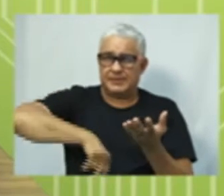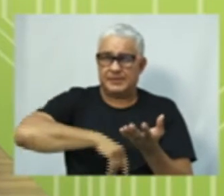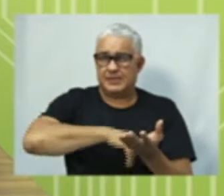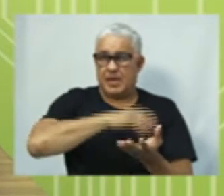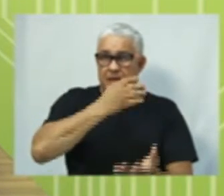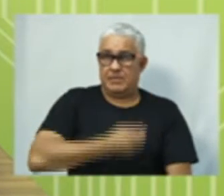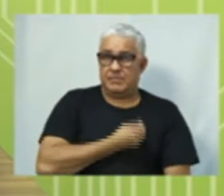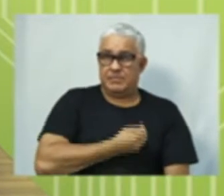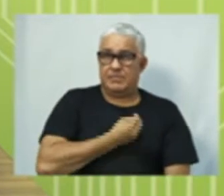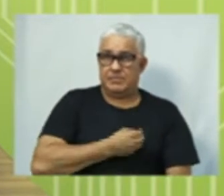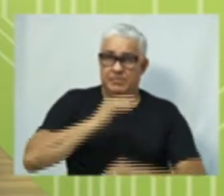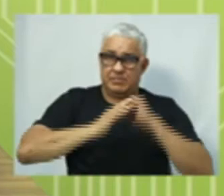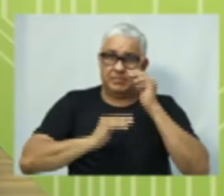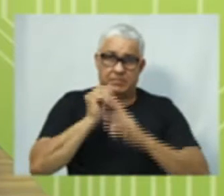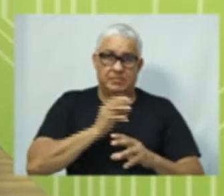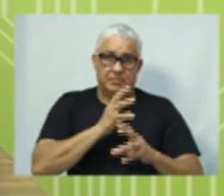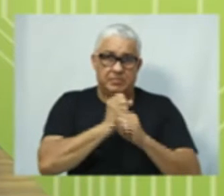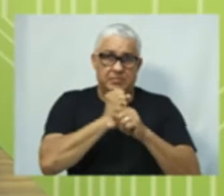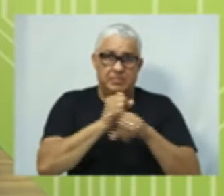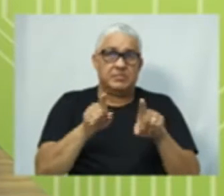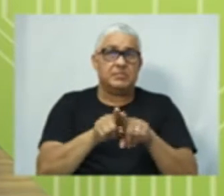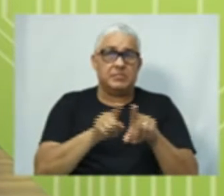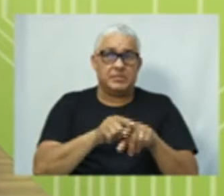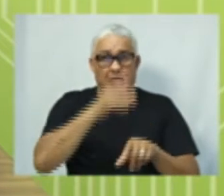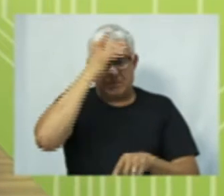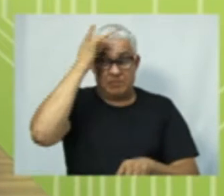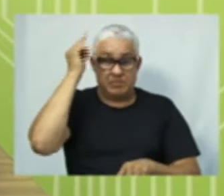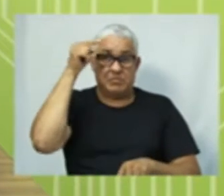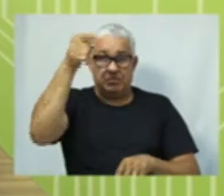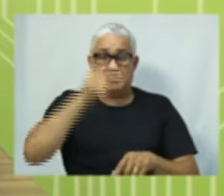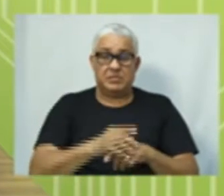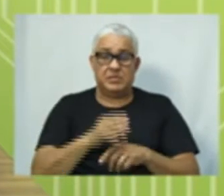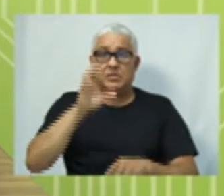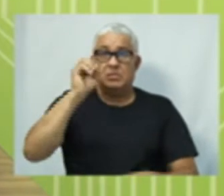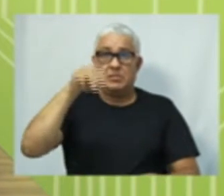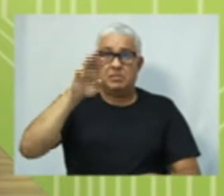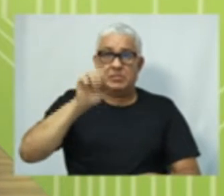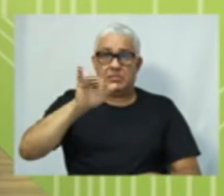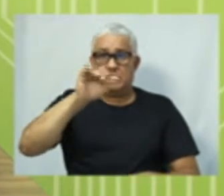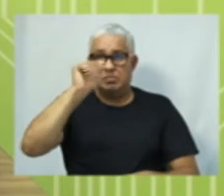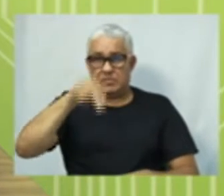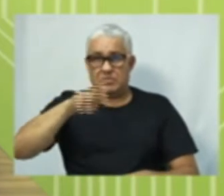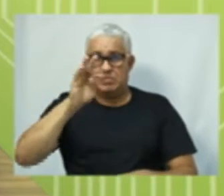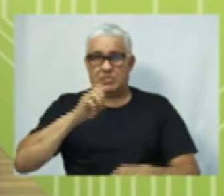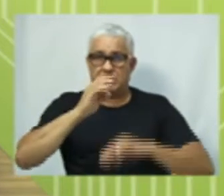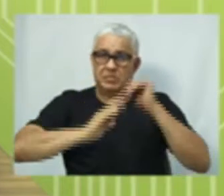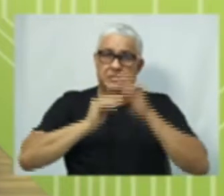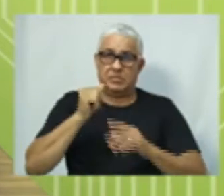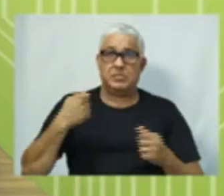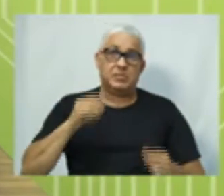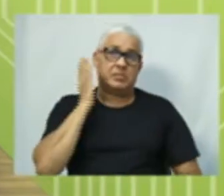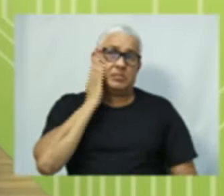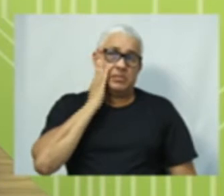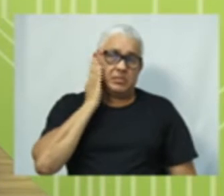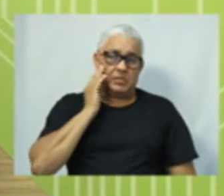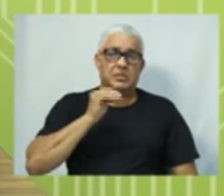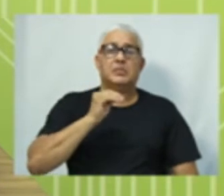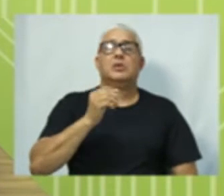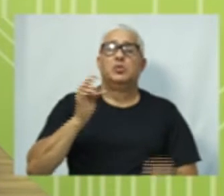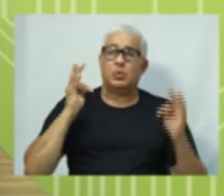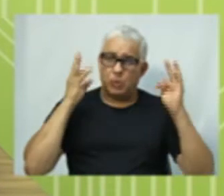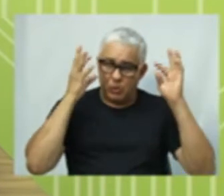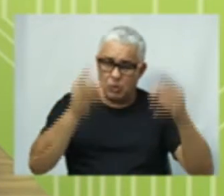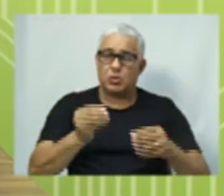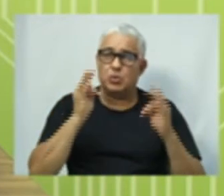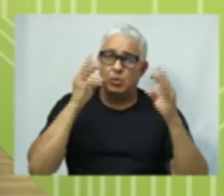tão tranquila. Imagine do comerciante que não trabalha diretamente com isso. Ter que saber exatamente os impostos a serem